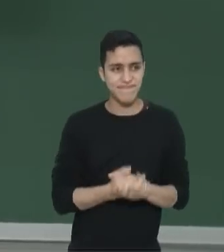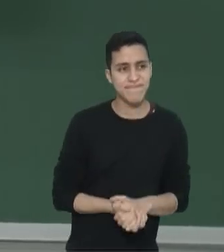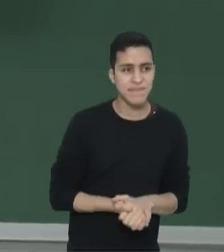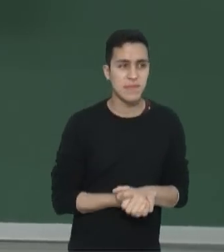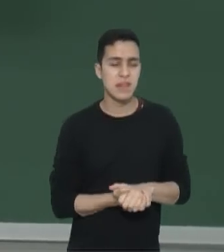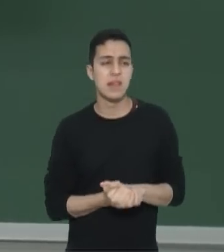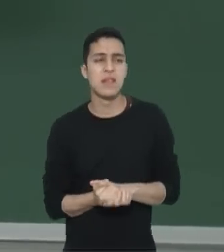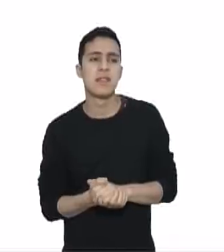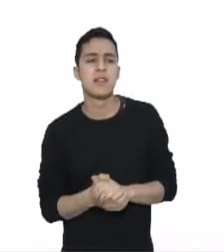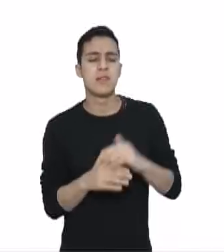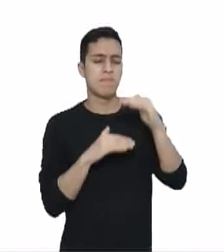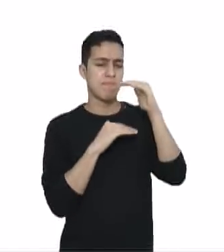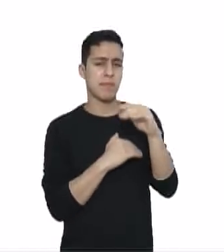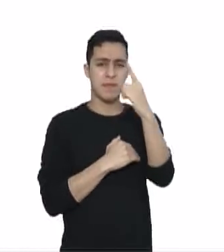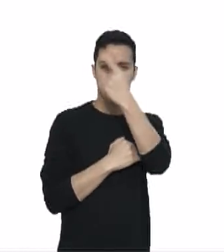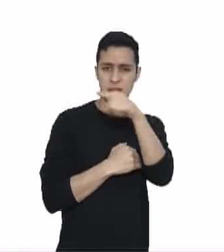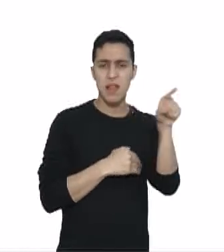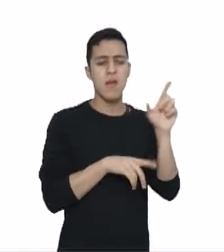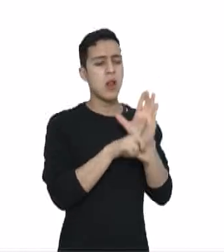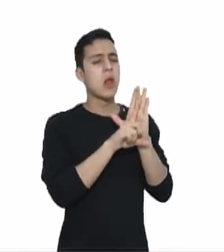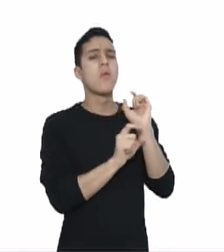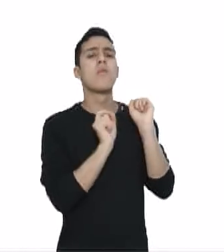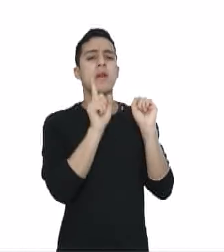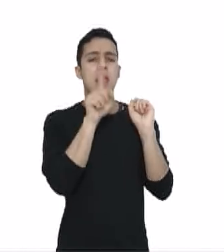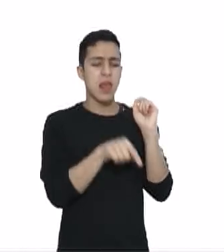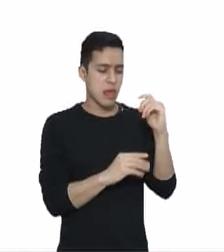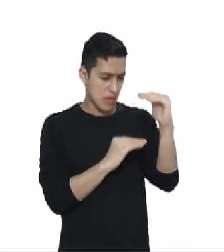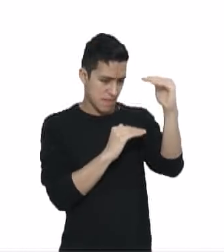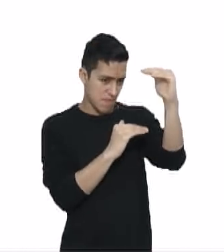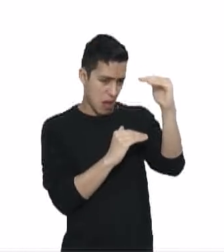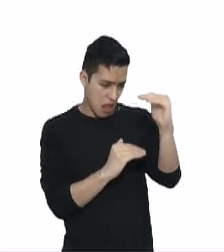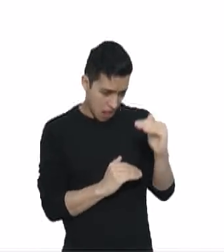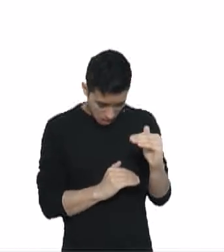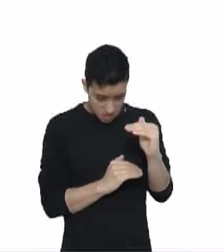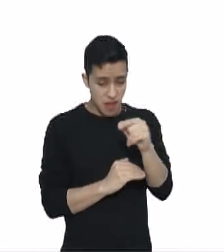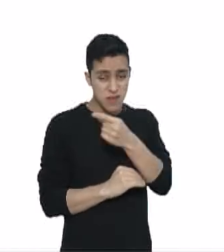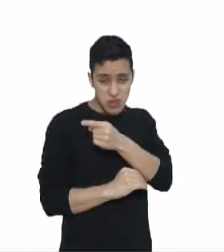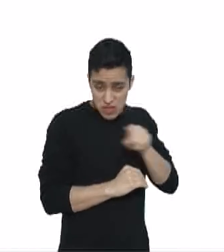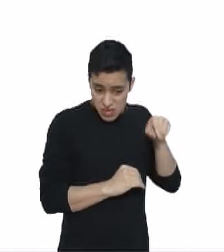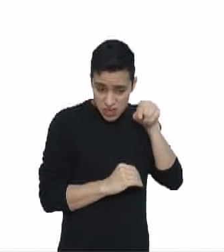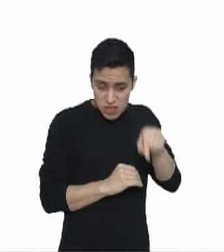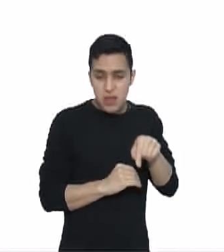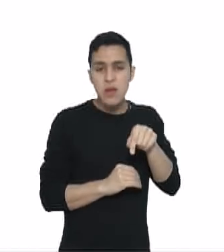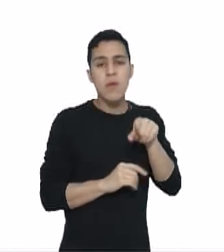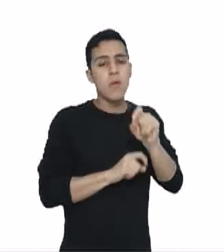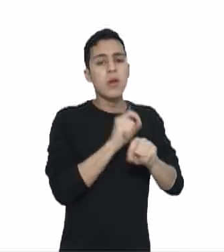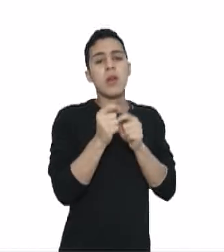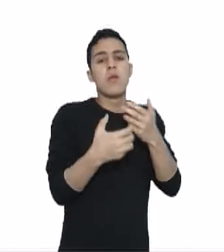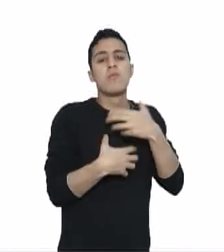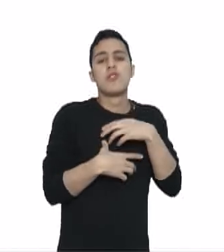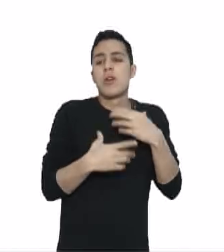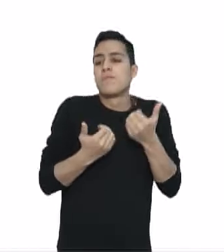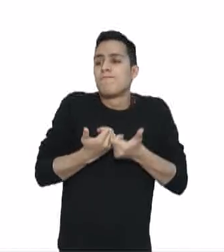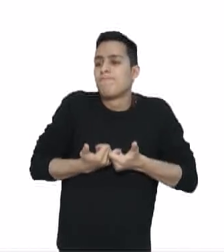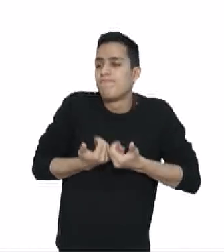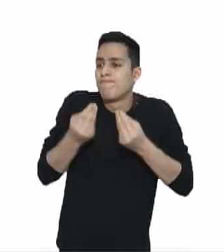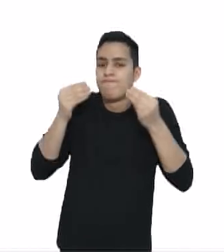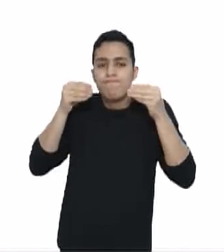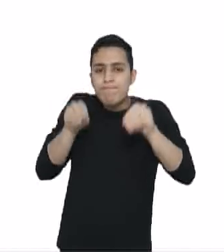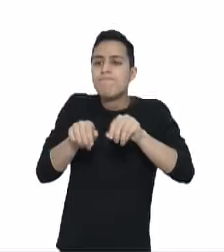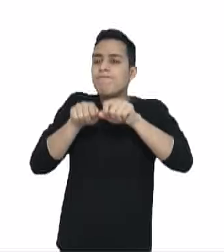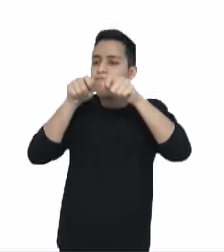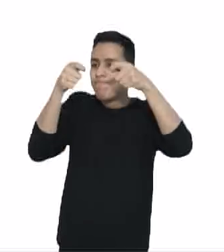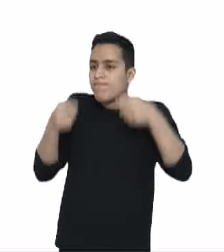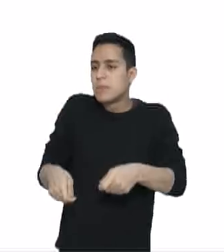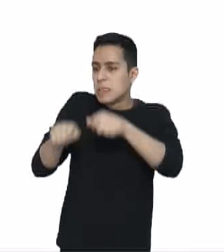E a parte final que compõe a lei. A parte final do texto de uma lei determina sua implementação. Nela,